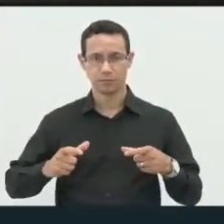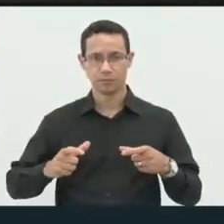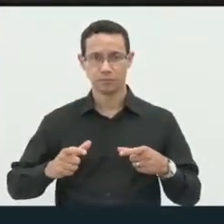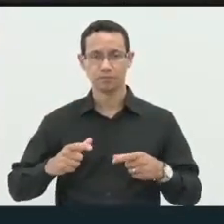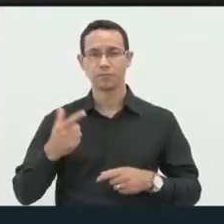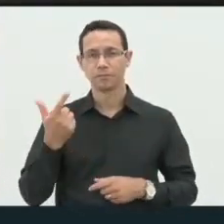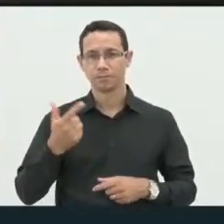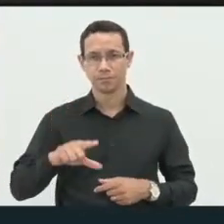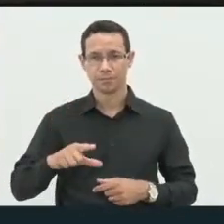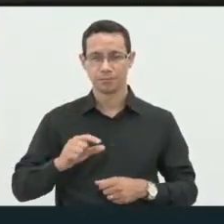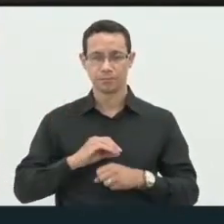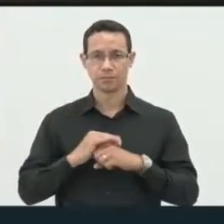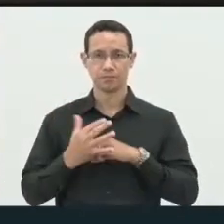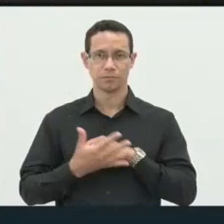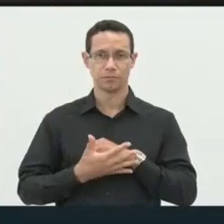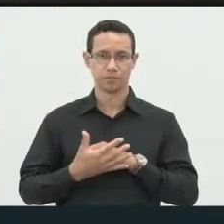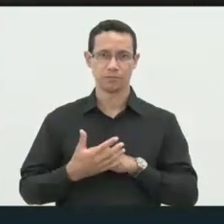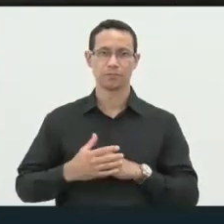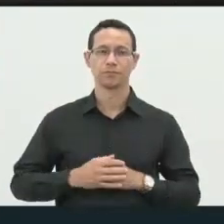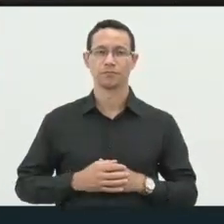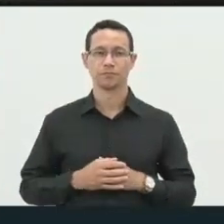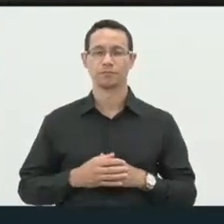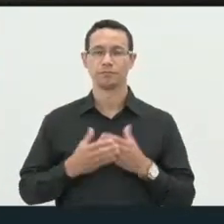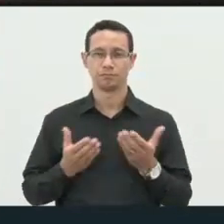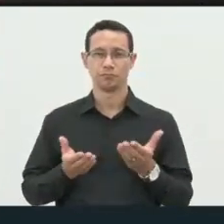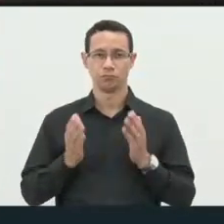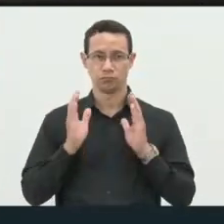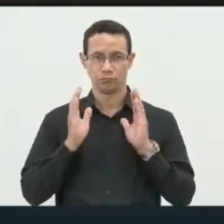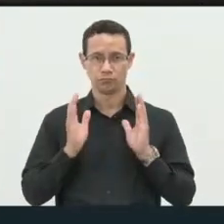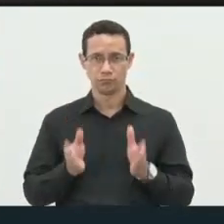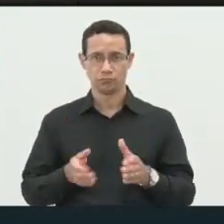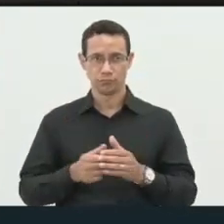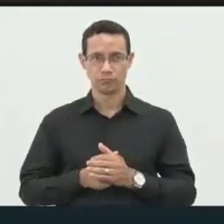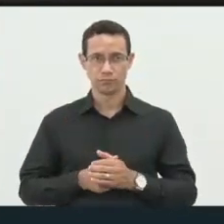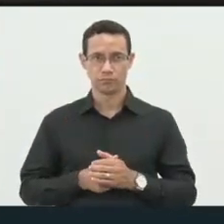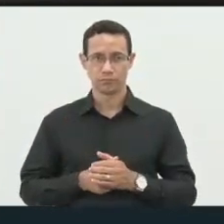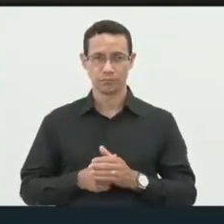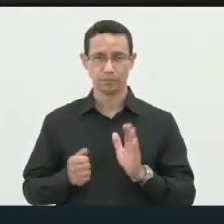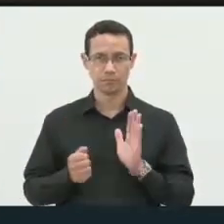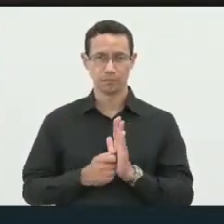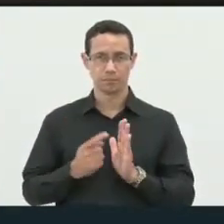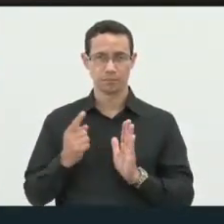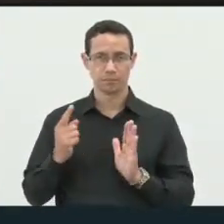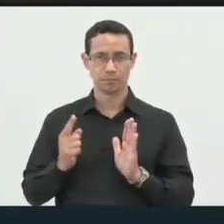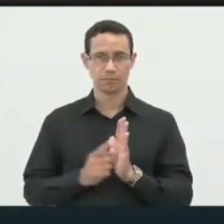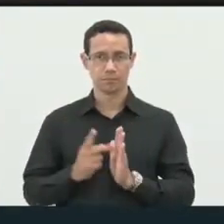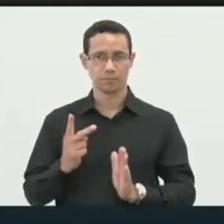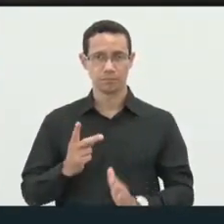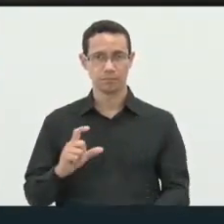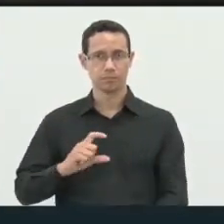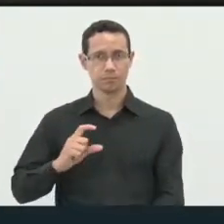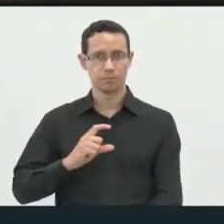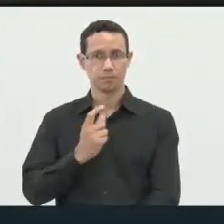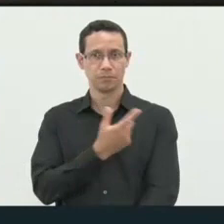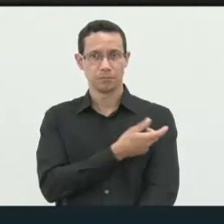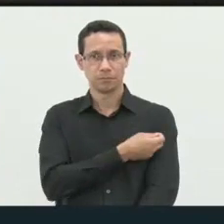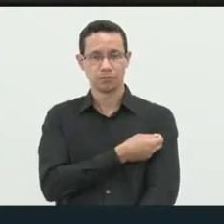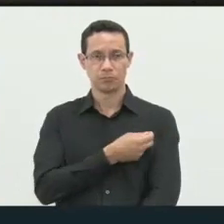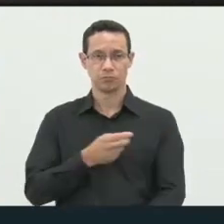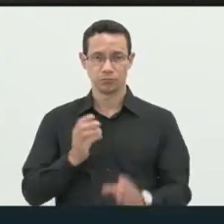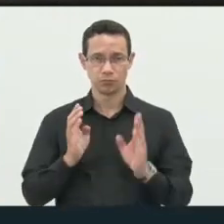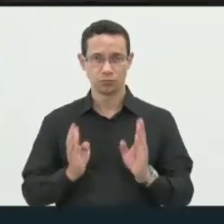portanto Quem já tomou as duas primeiras doses poderão